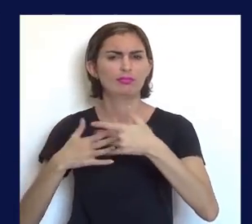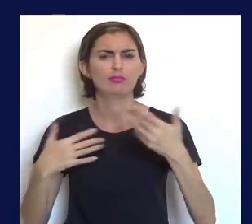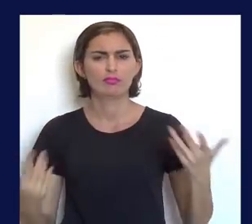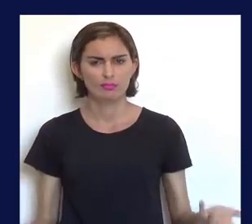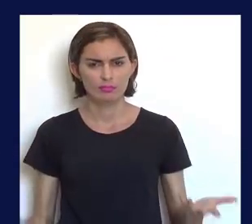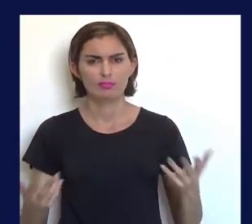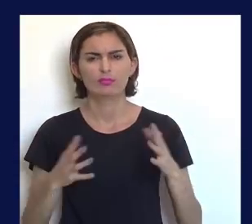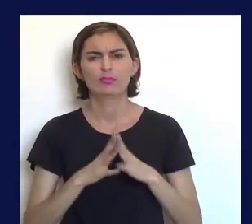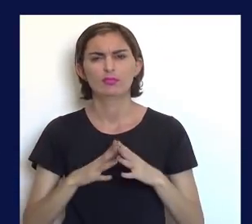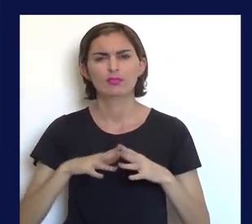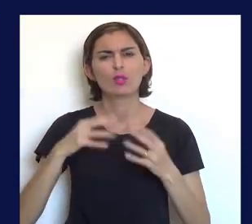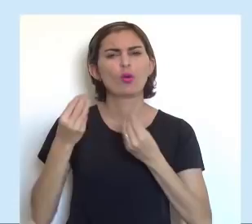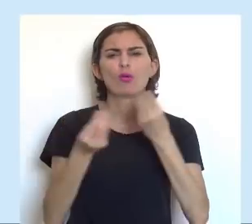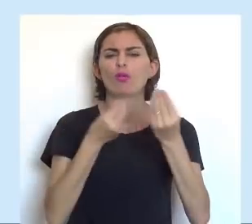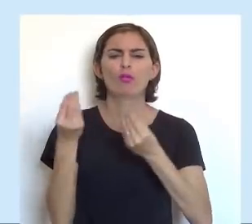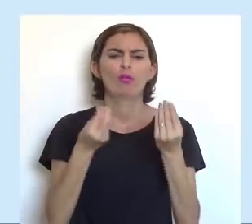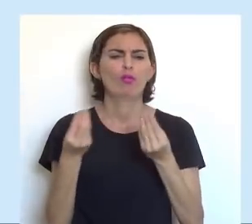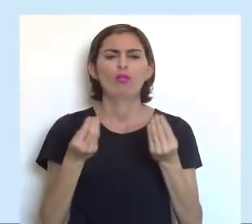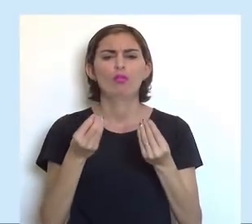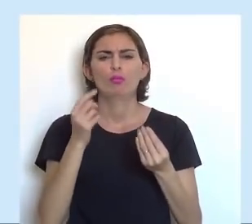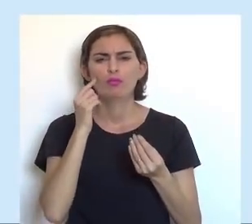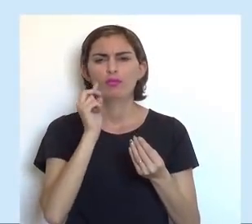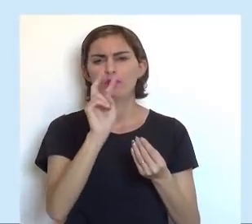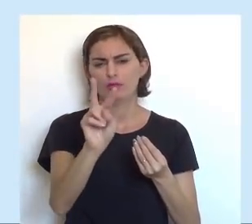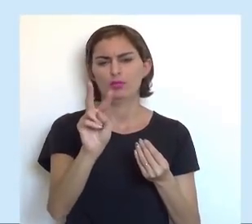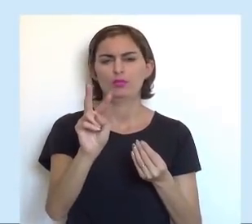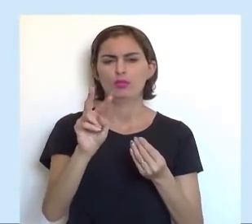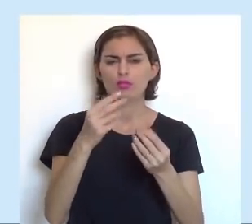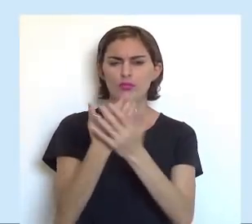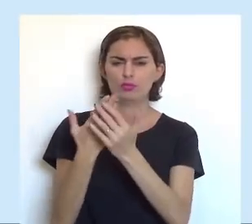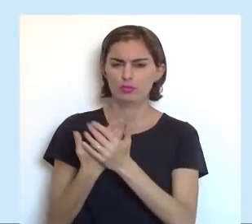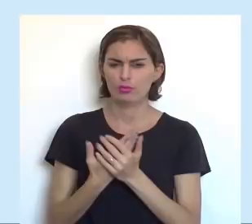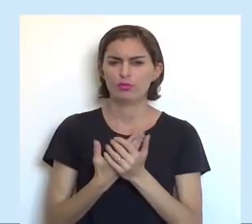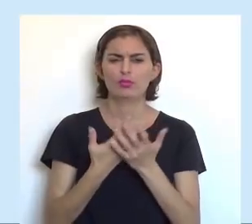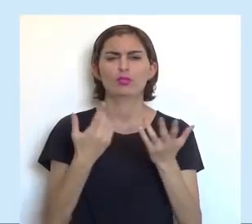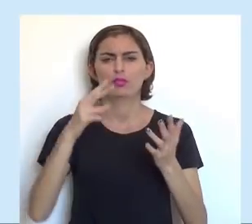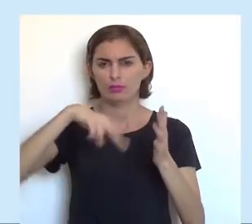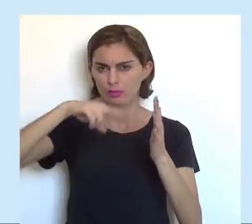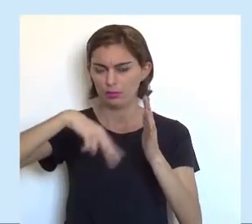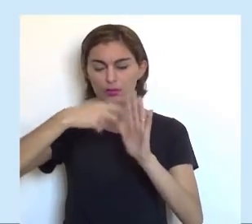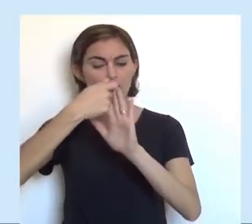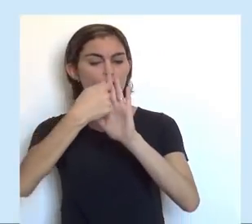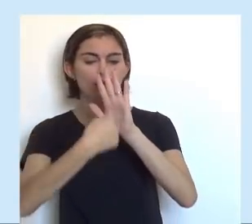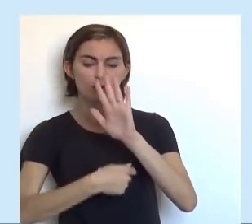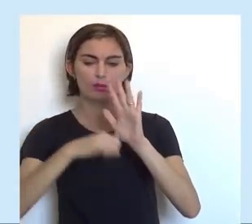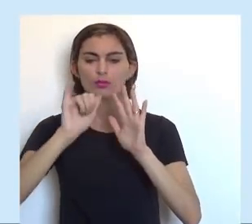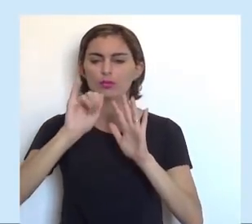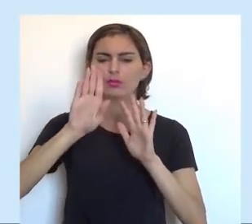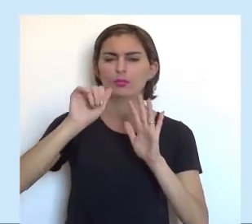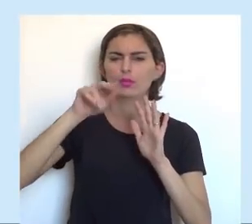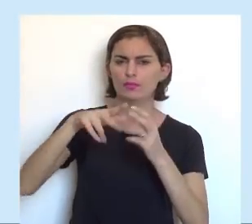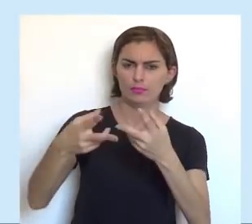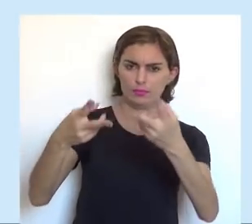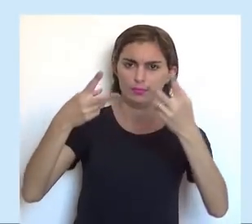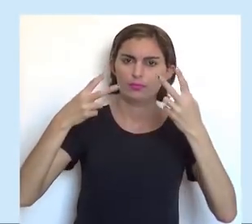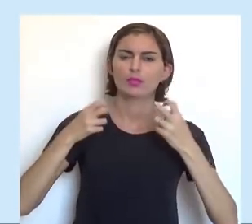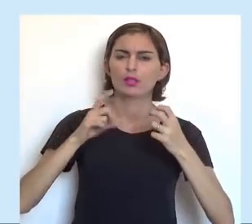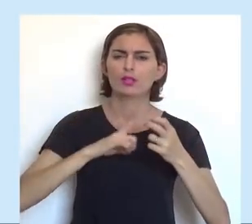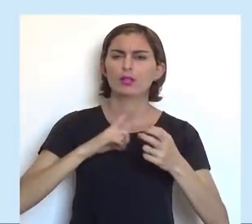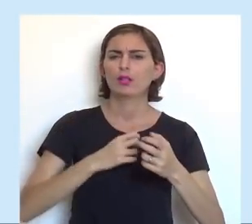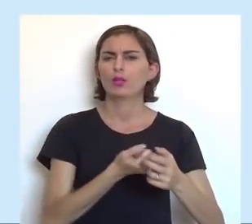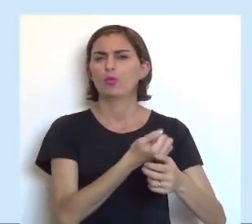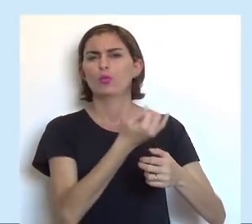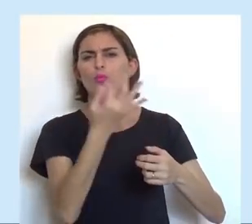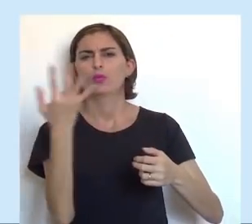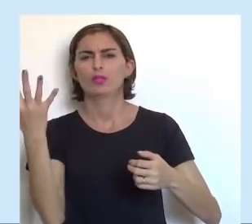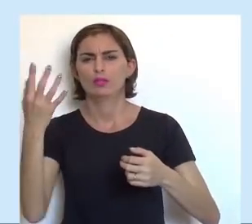adequada. Então, Flávio, como assim? Você ao olhar, estudar e ler o relatório do IBAMA, você vai perceber que existe